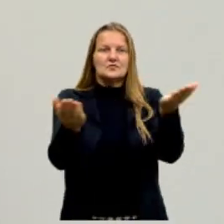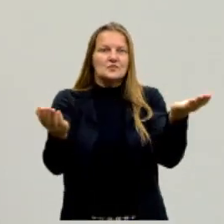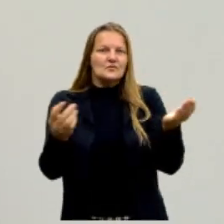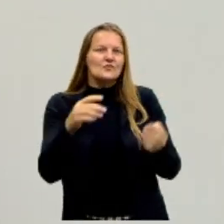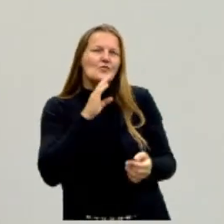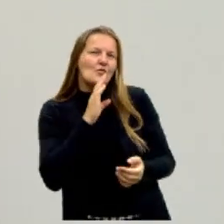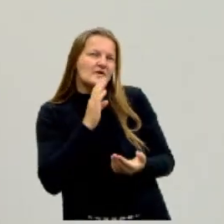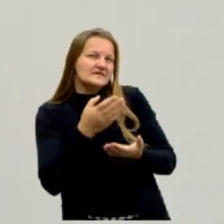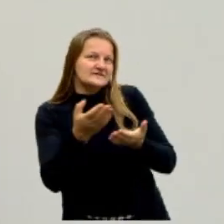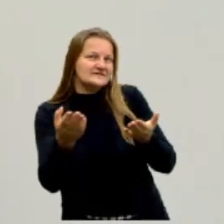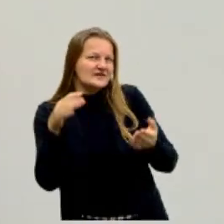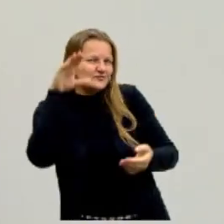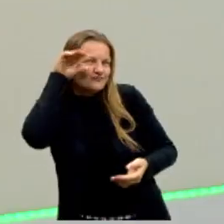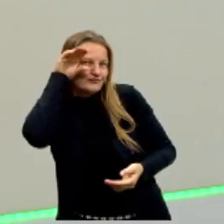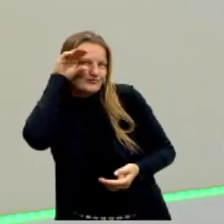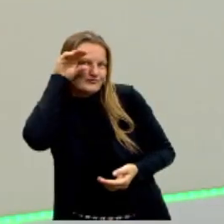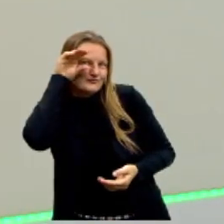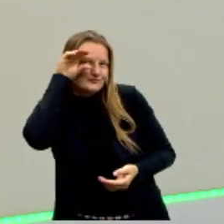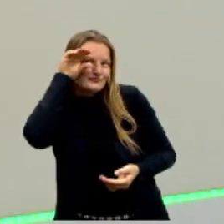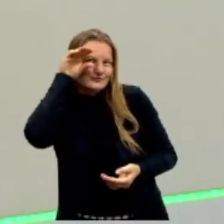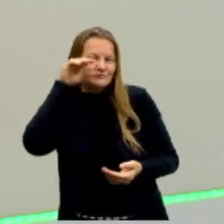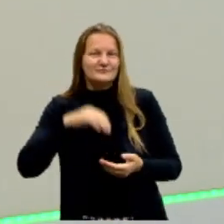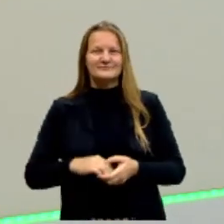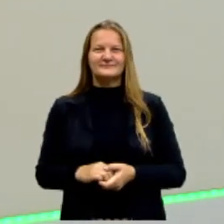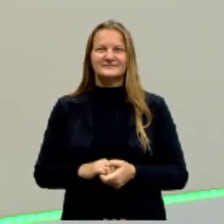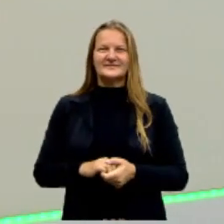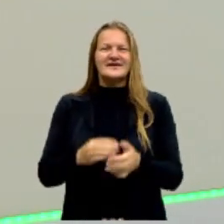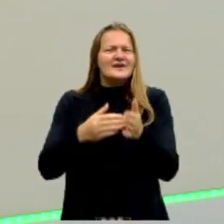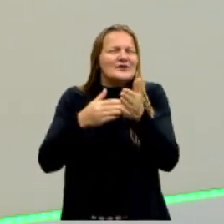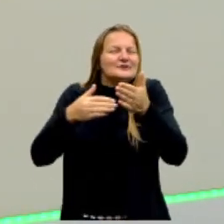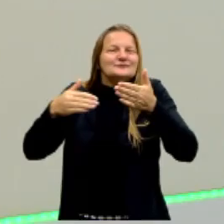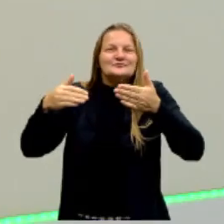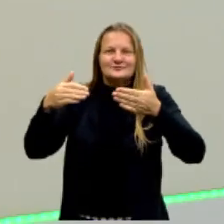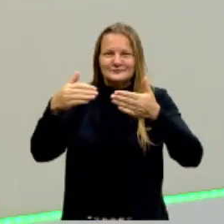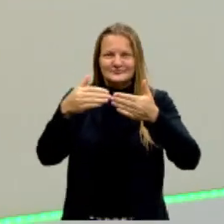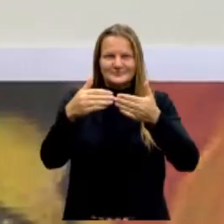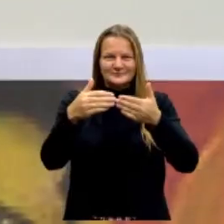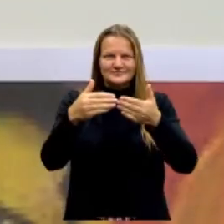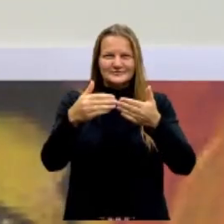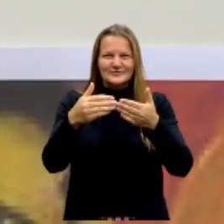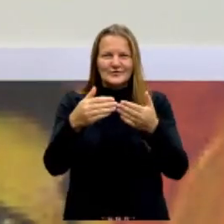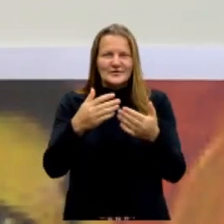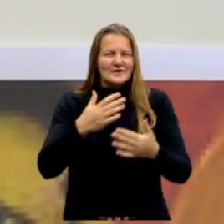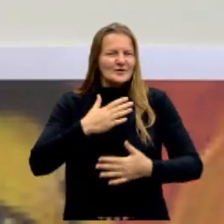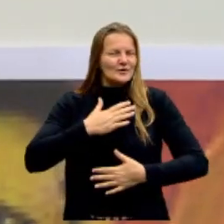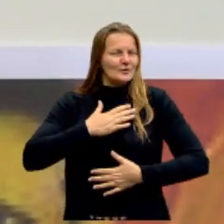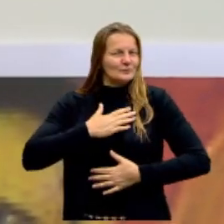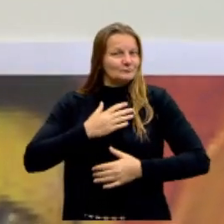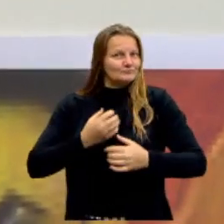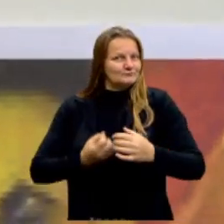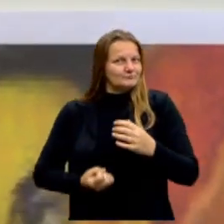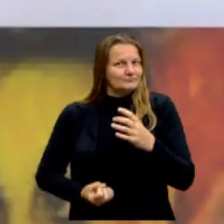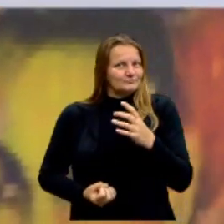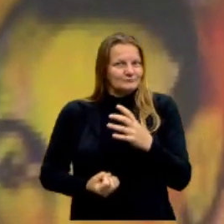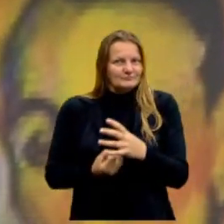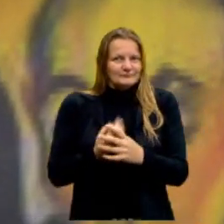que vocês possam observar toda a minha